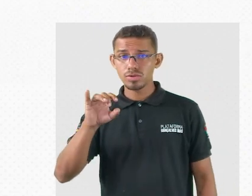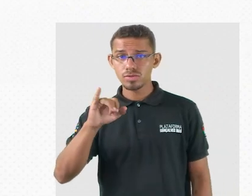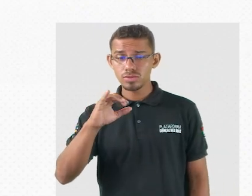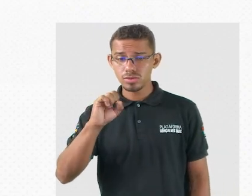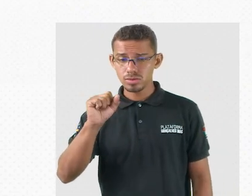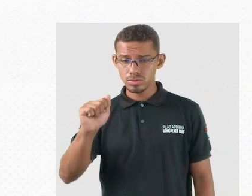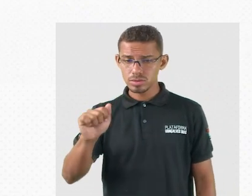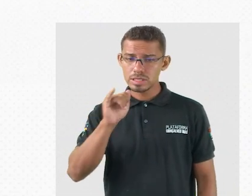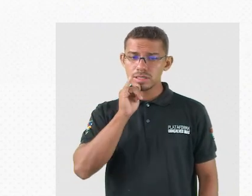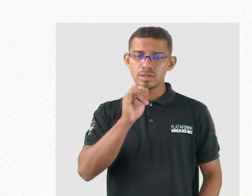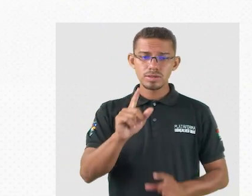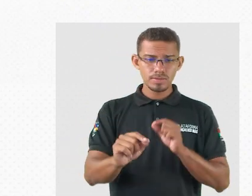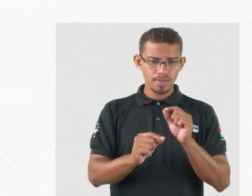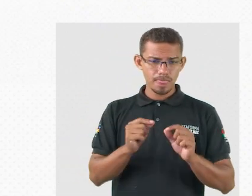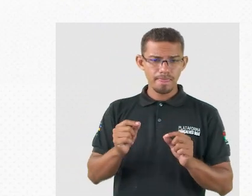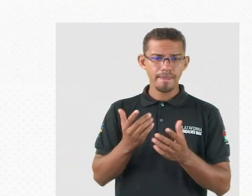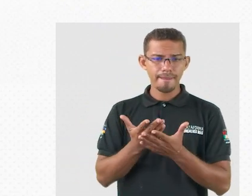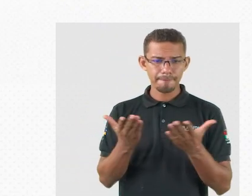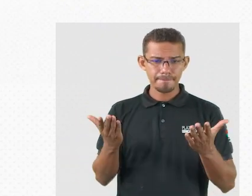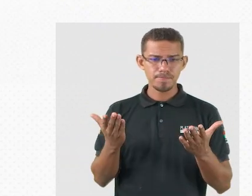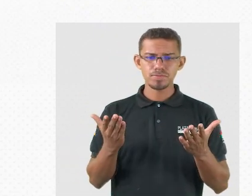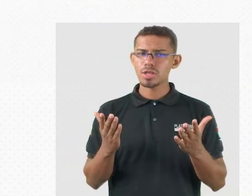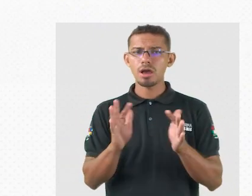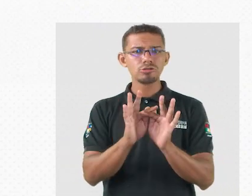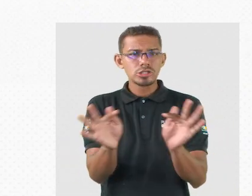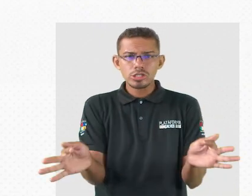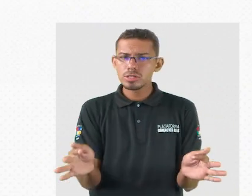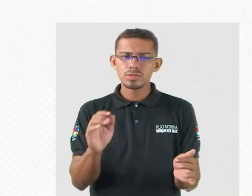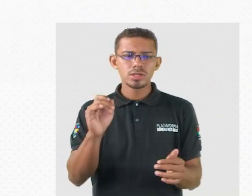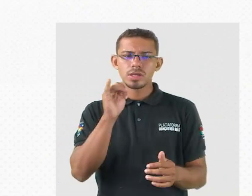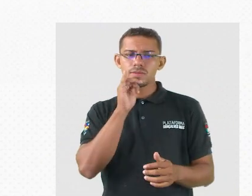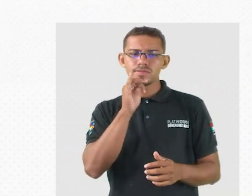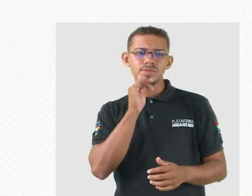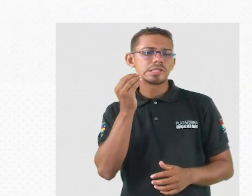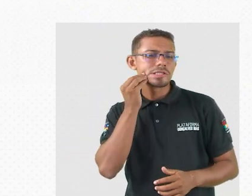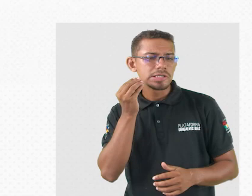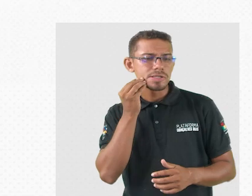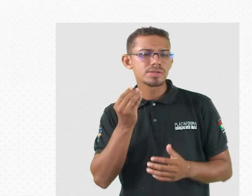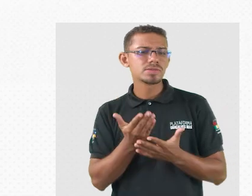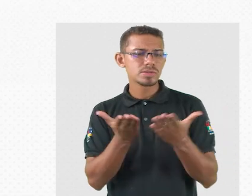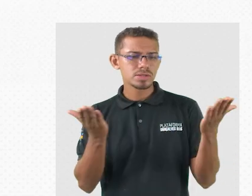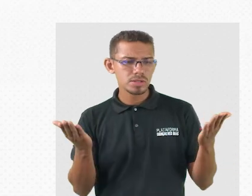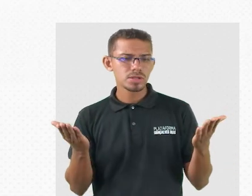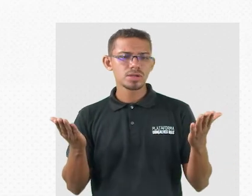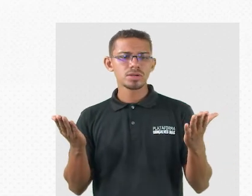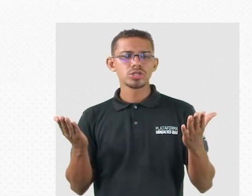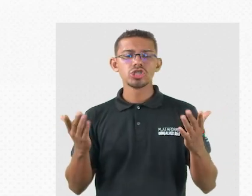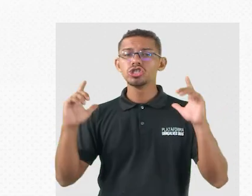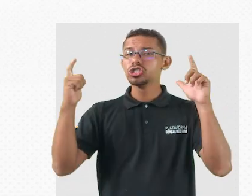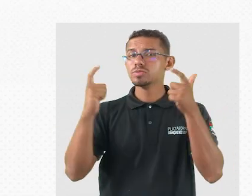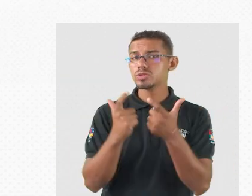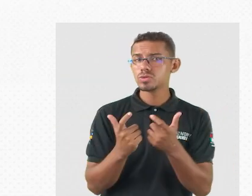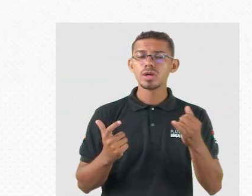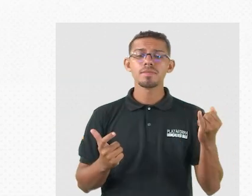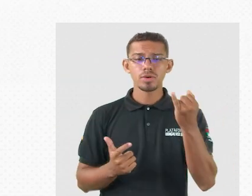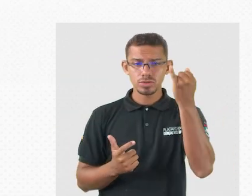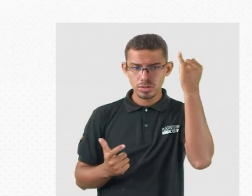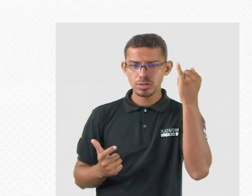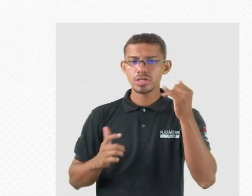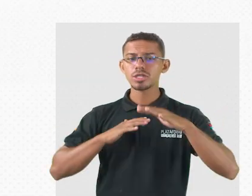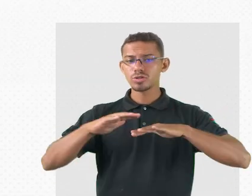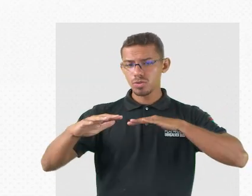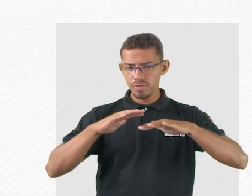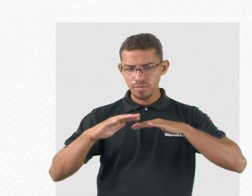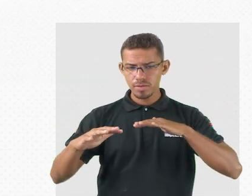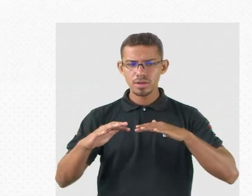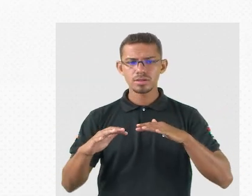Olha só, não foi um simples ali, como alguns tentam, né, diminuir a importância desse